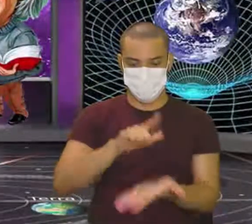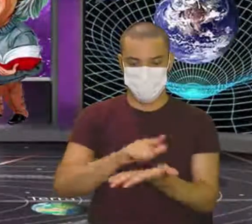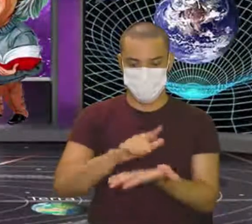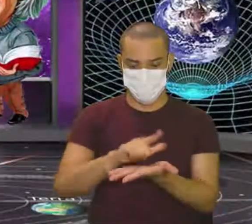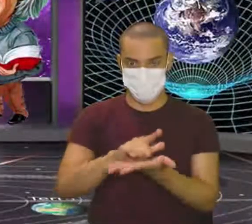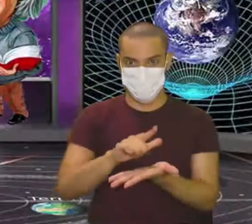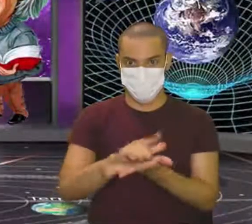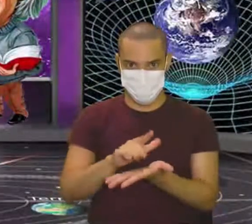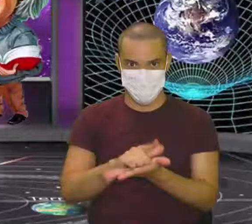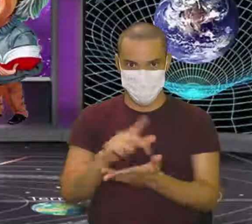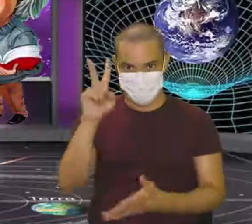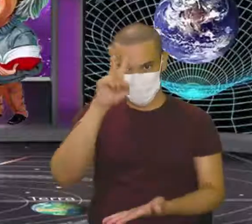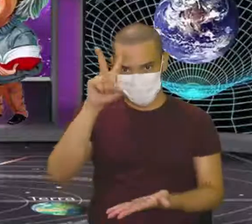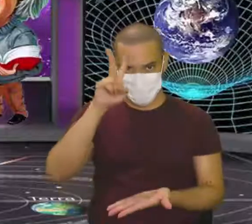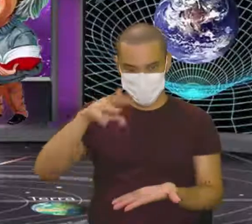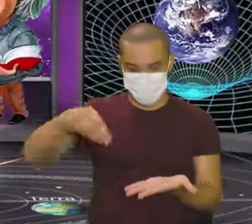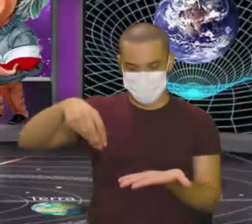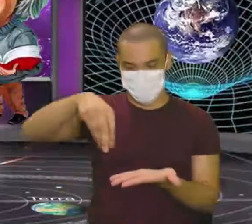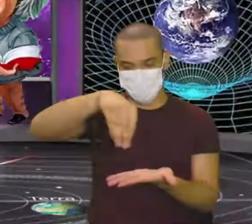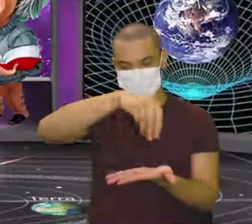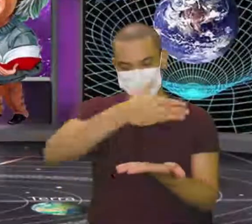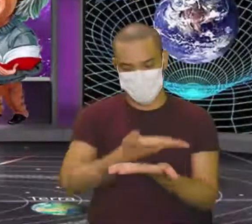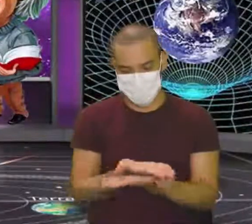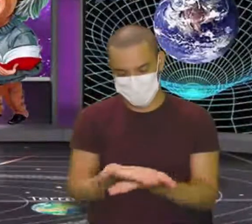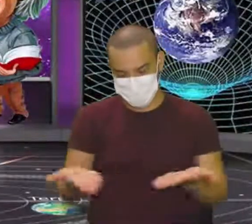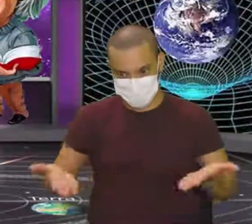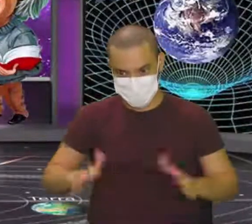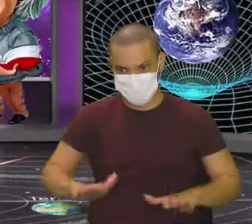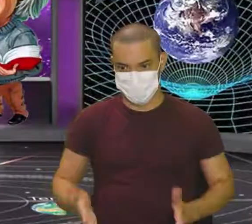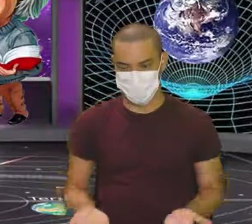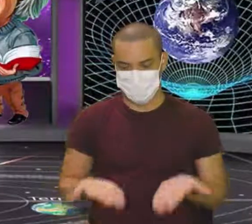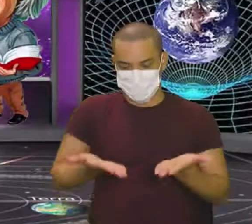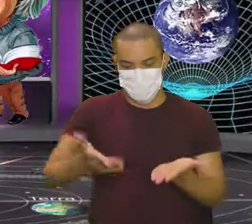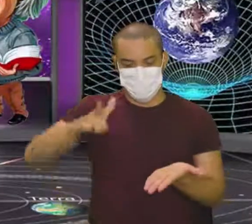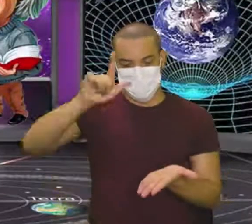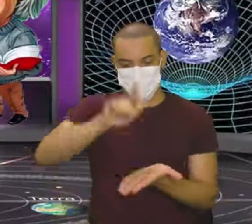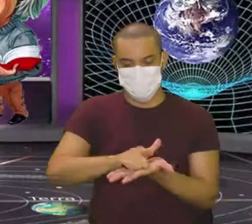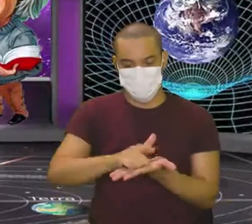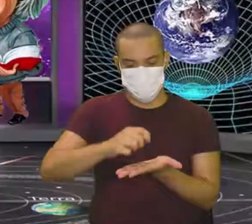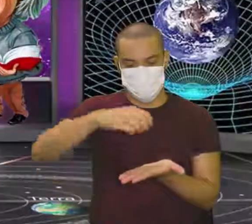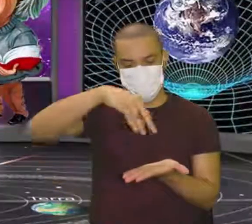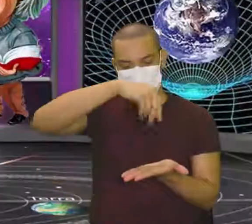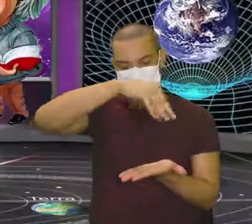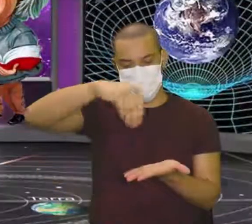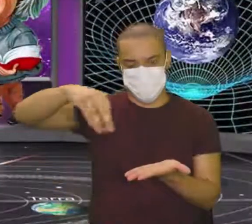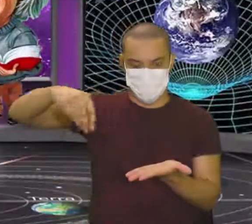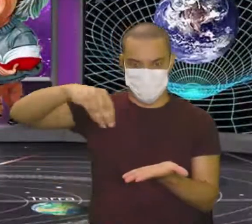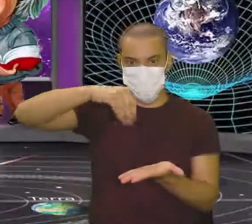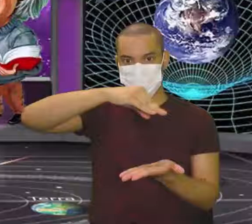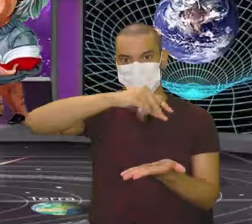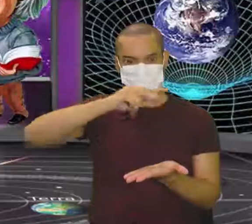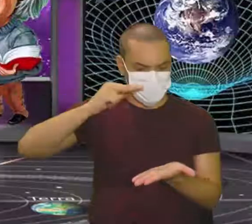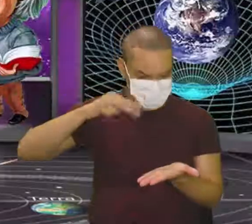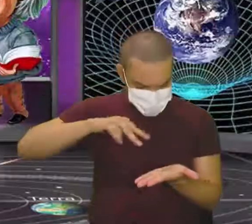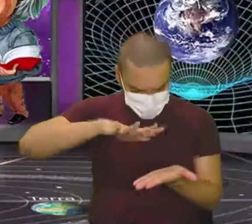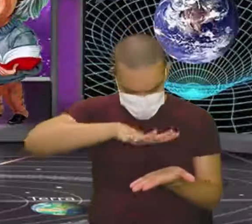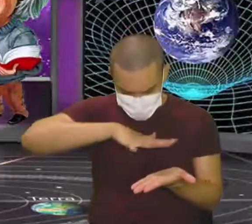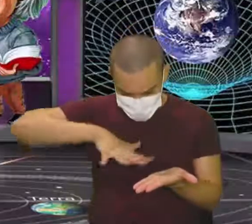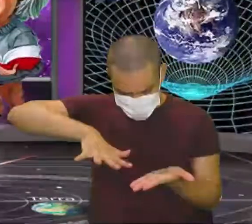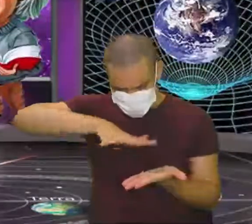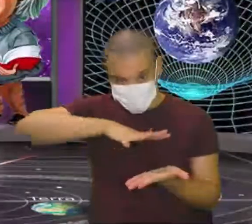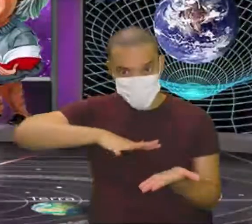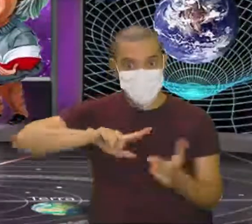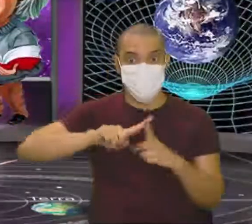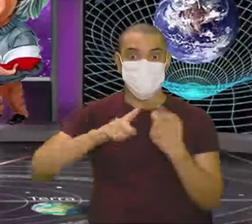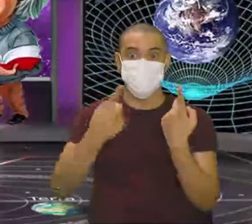cima, se você jogar pozinho de ferro, você vai ver o jeito do campo, o desenho do campo magnético. Mas essas